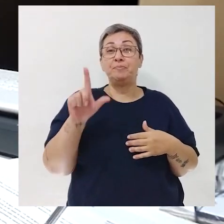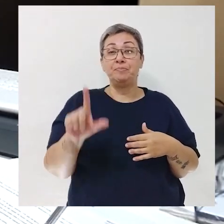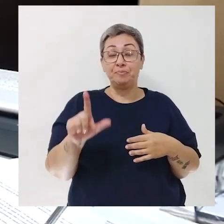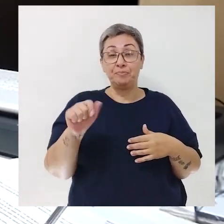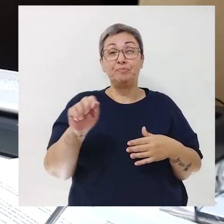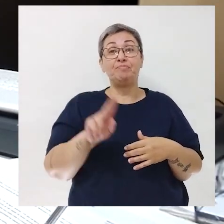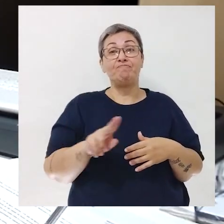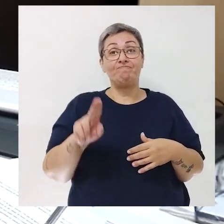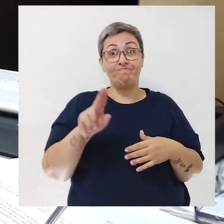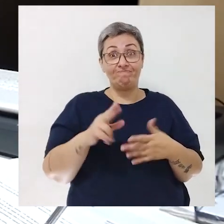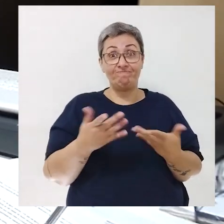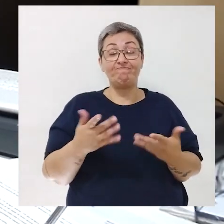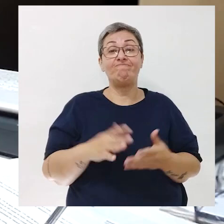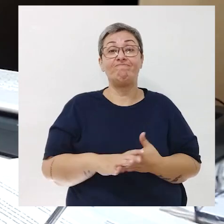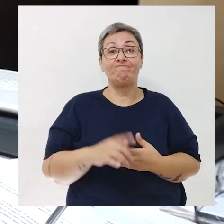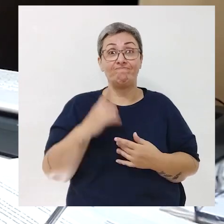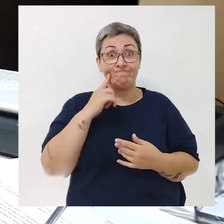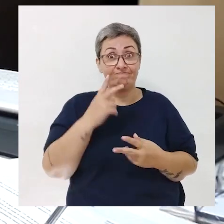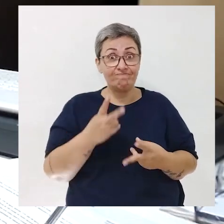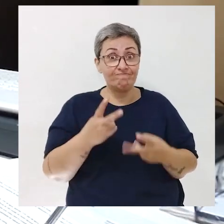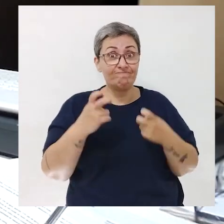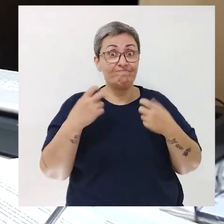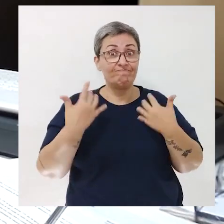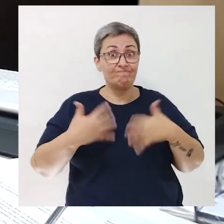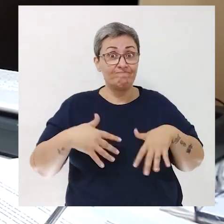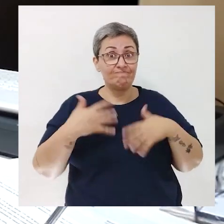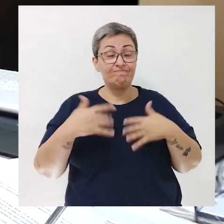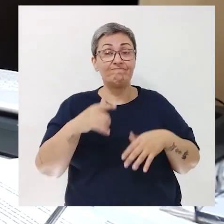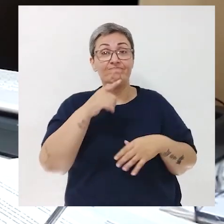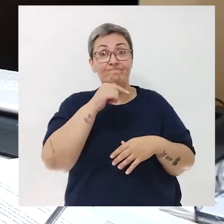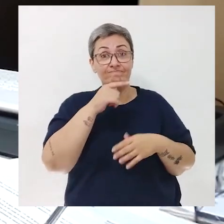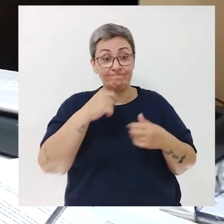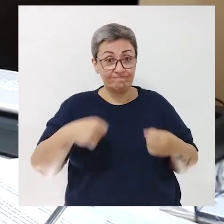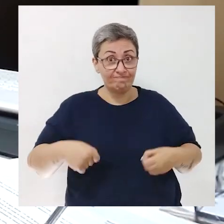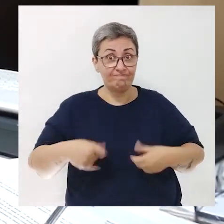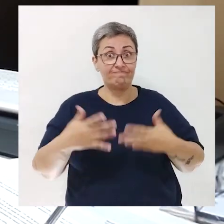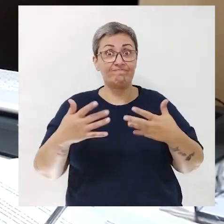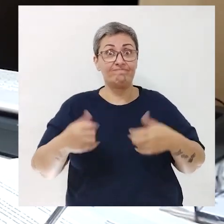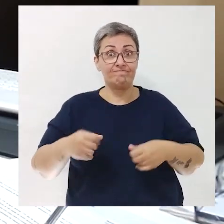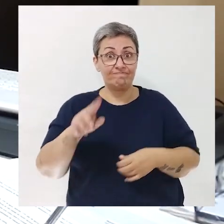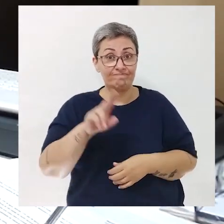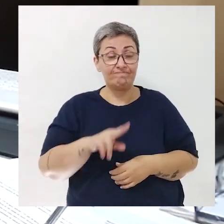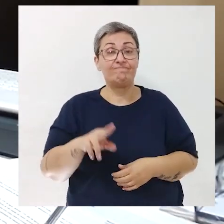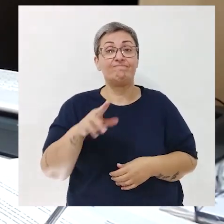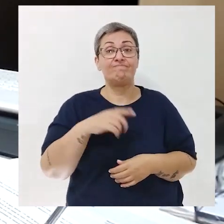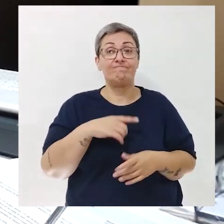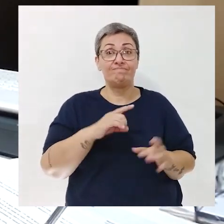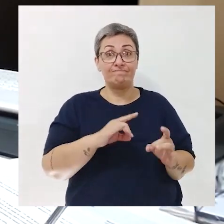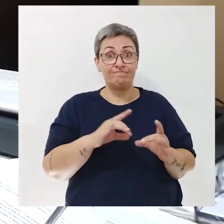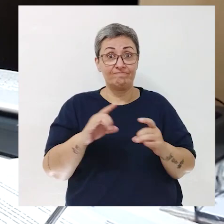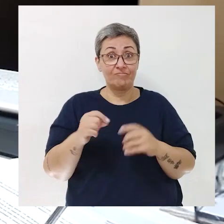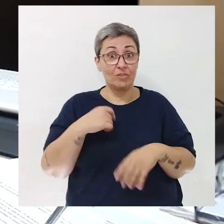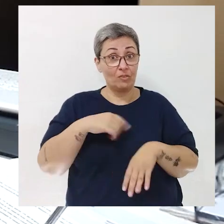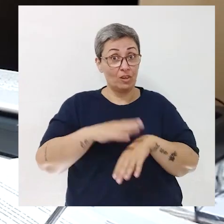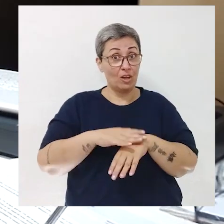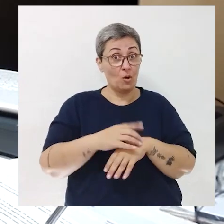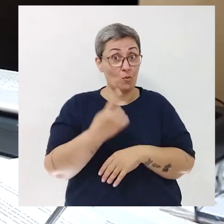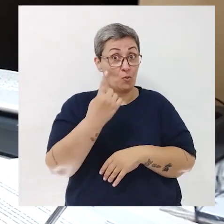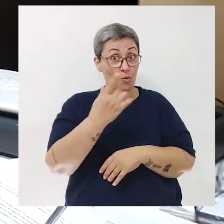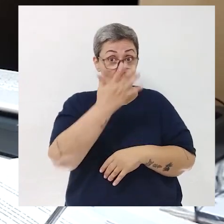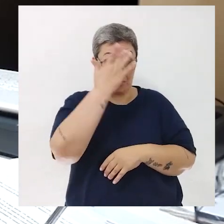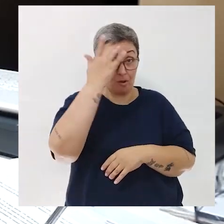seu consumo. Você já percebeu quanta água você gasta no seu dia? Isso eu estou falando só de